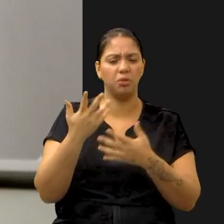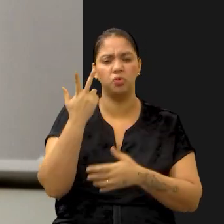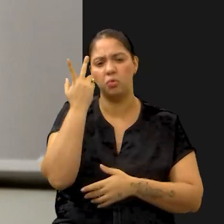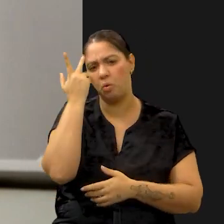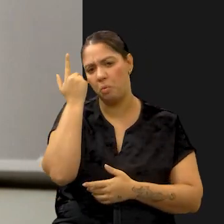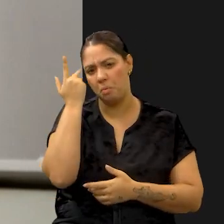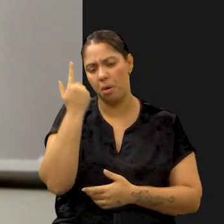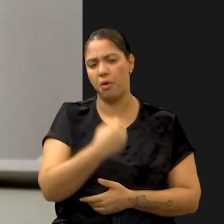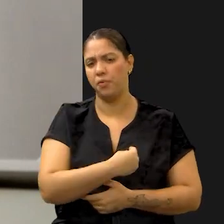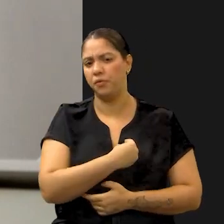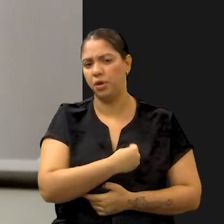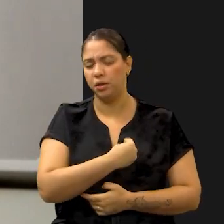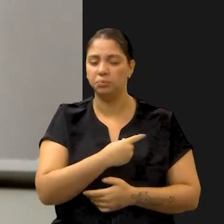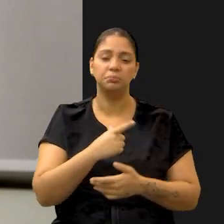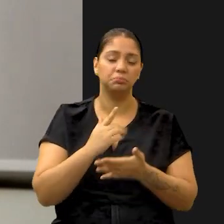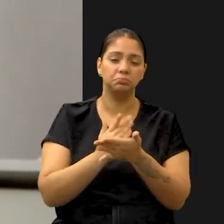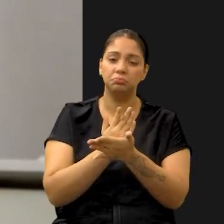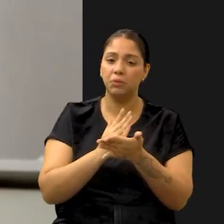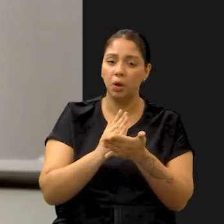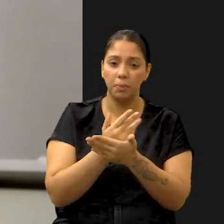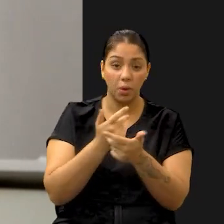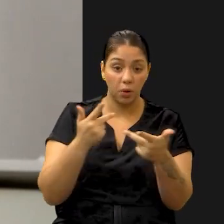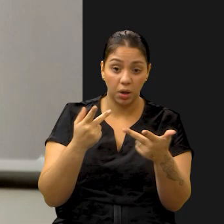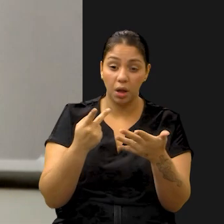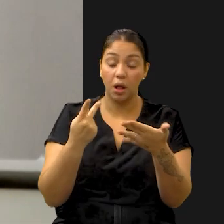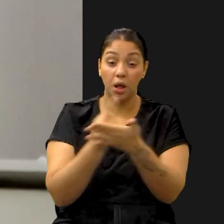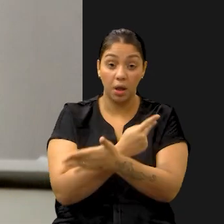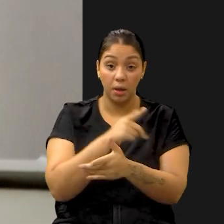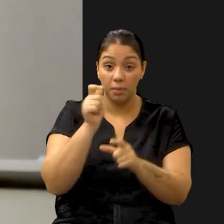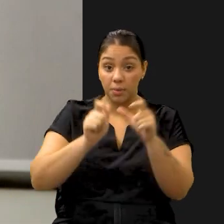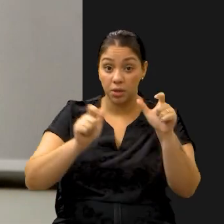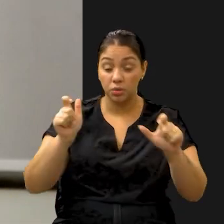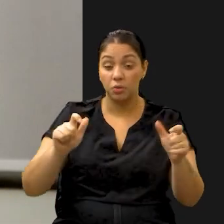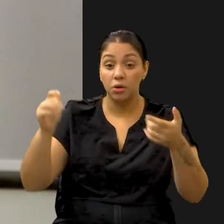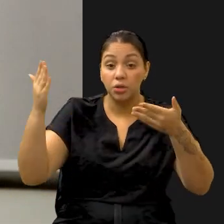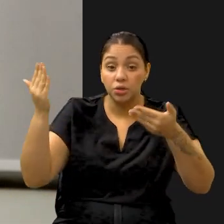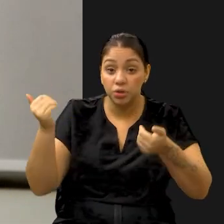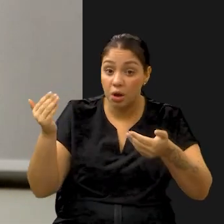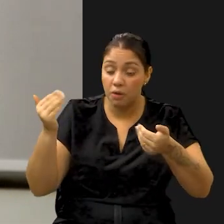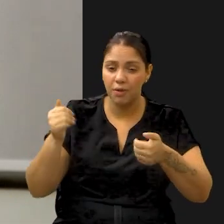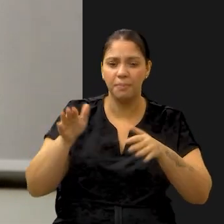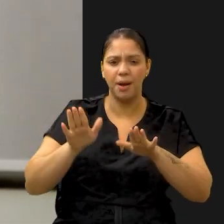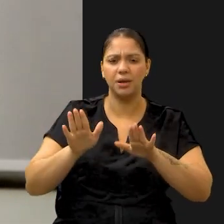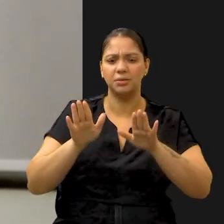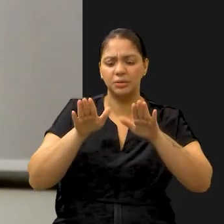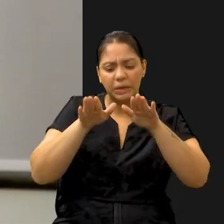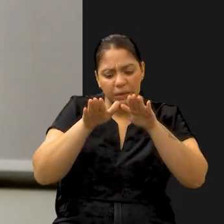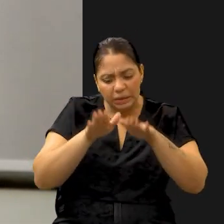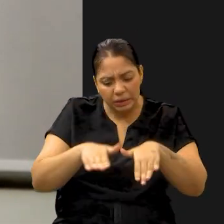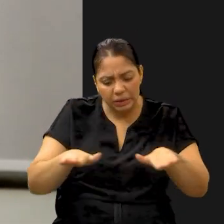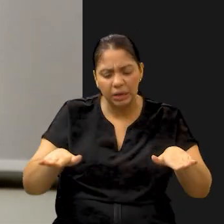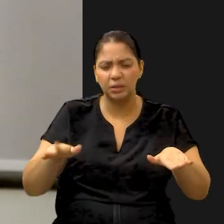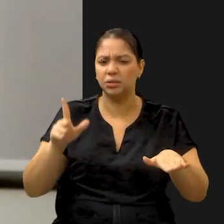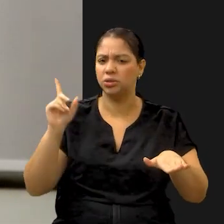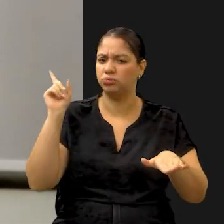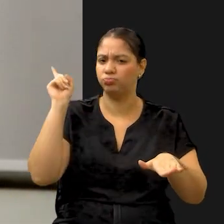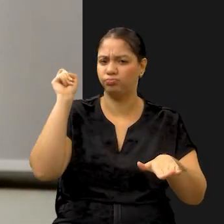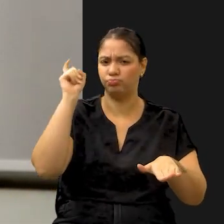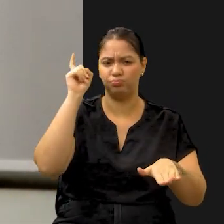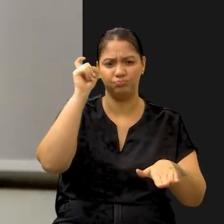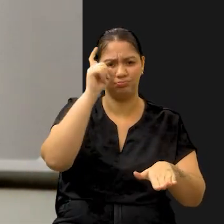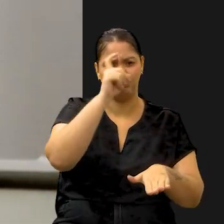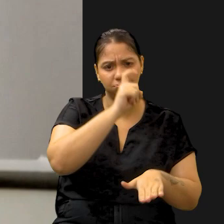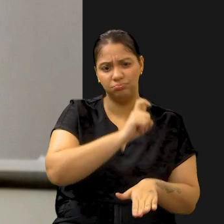normal. Então, existem alguns casos em jovens, mas em criança realmente é muito